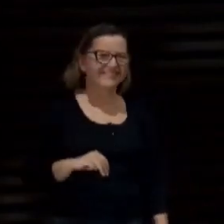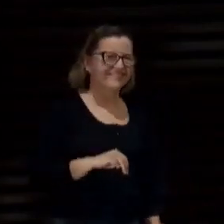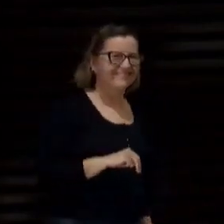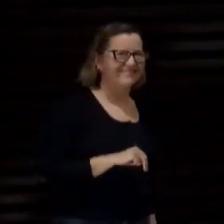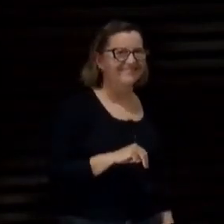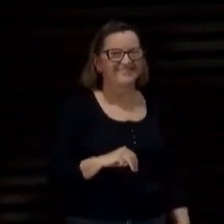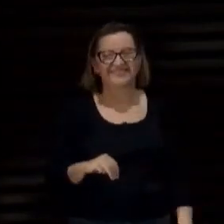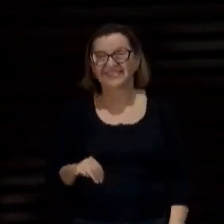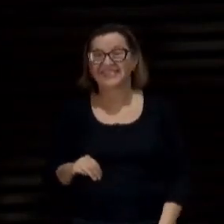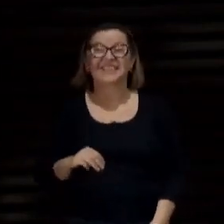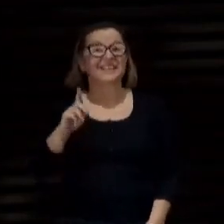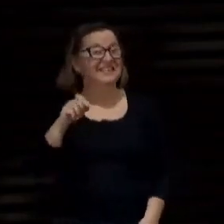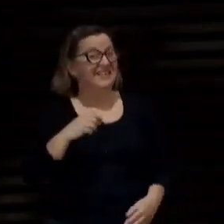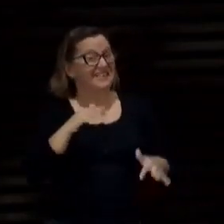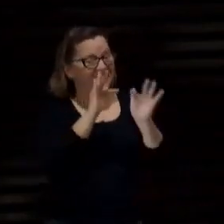Be happy.